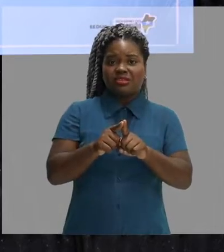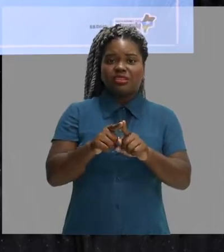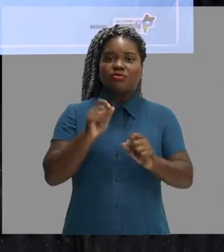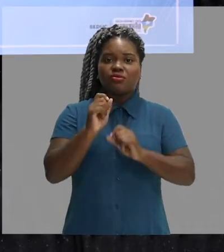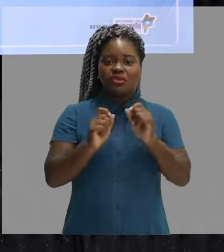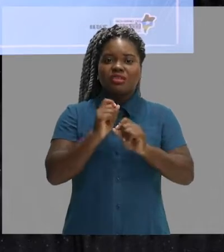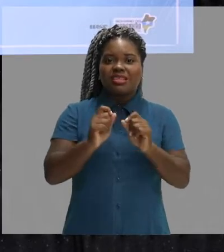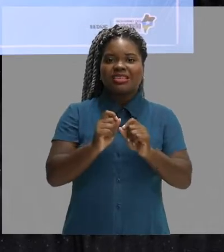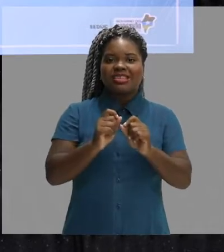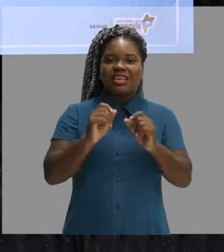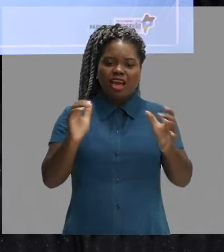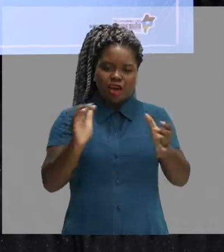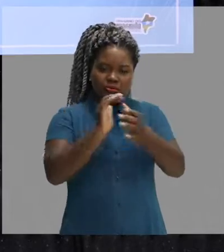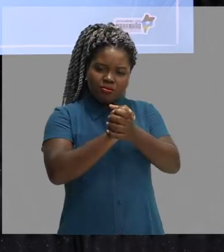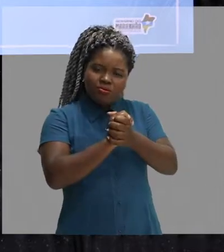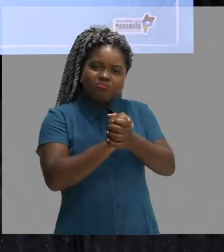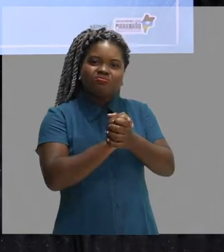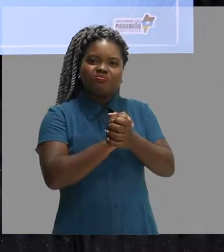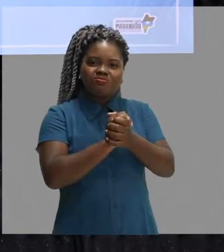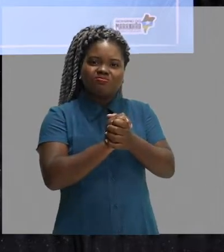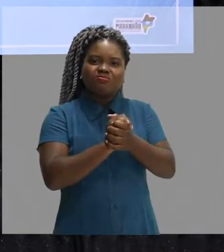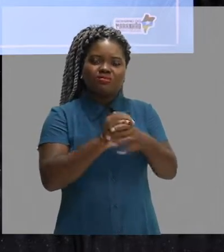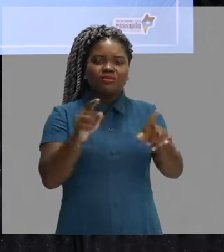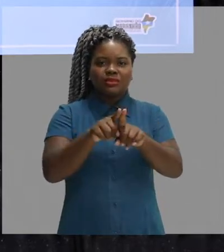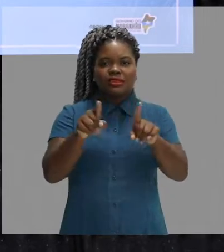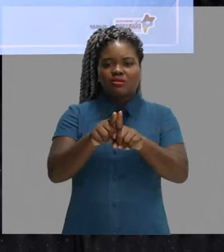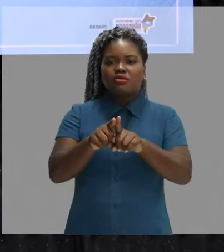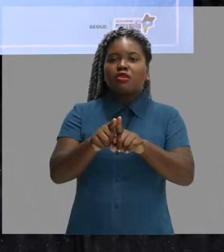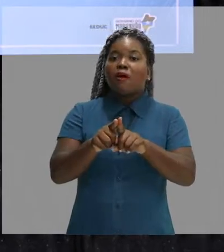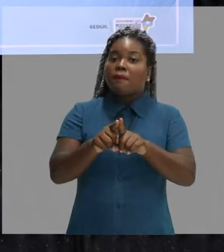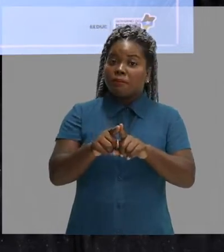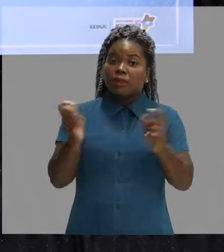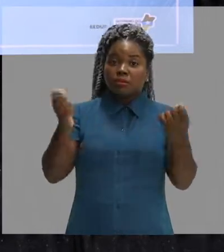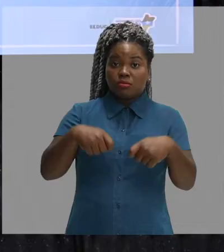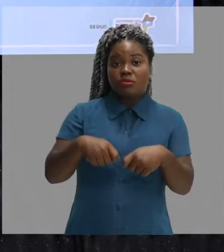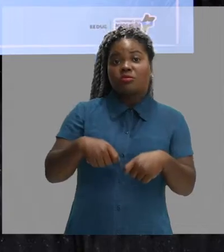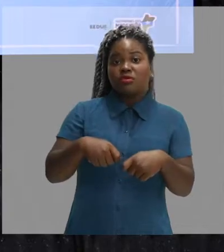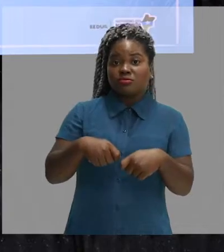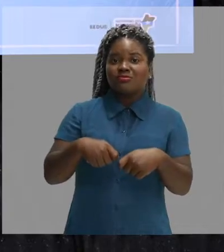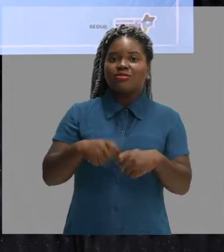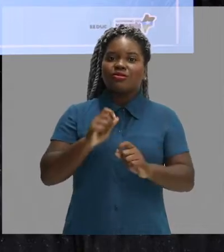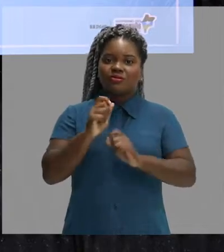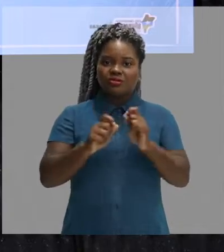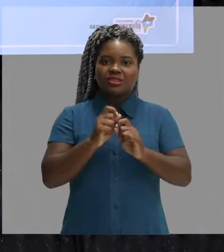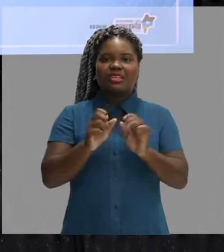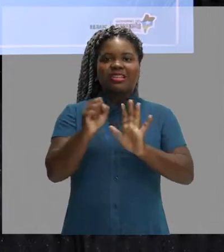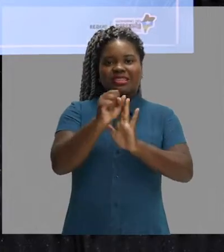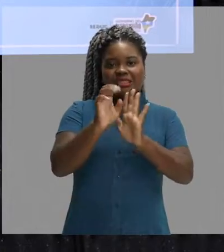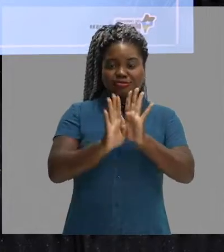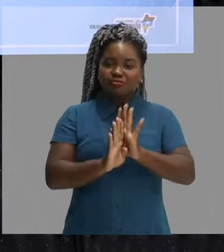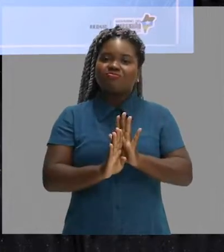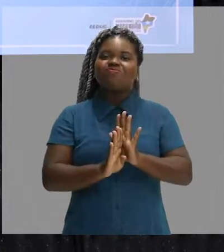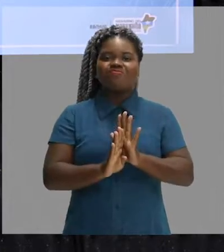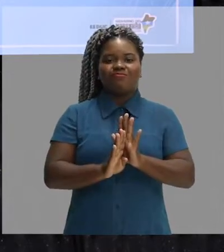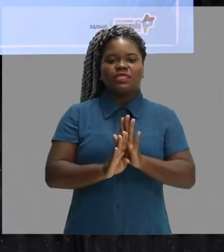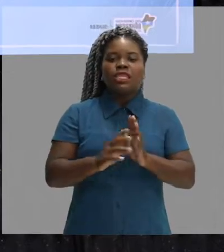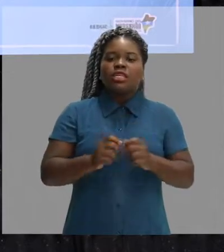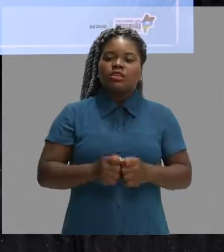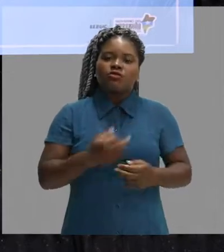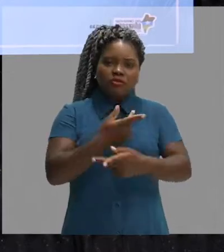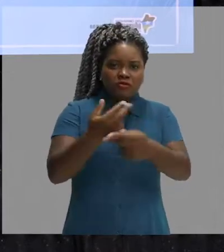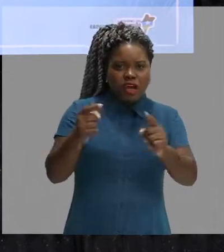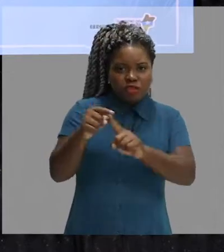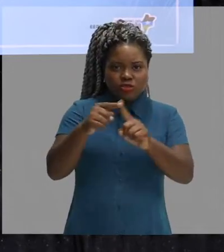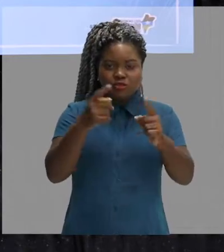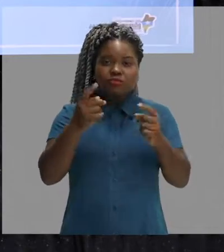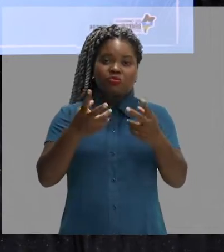pode ser simbólica, ou seja, existem muitas maneiras diferentes de percebermos o fenômeno social violência em